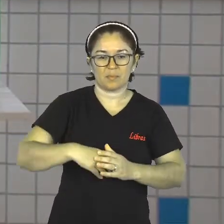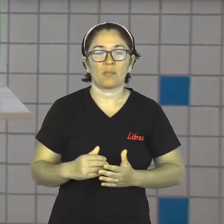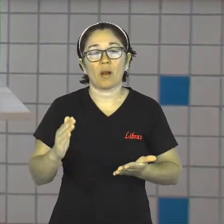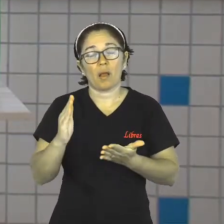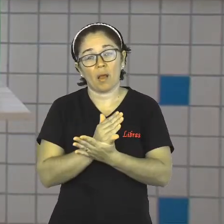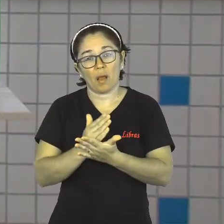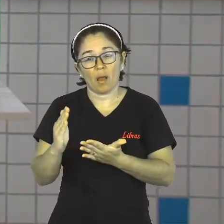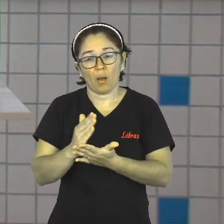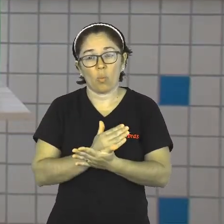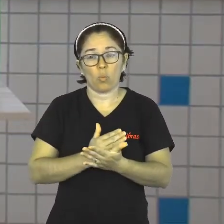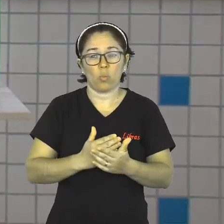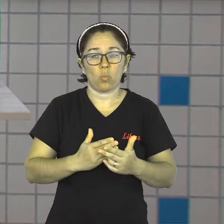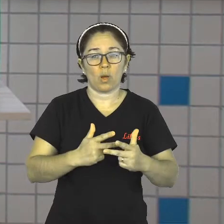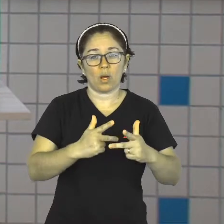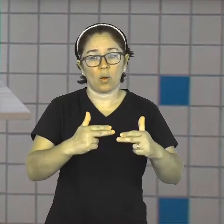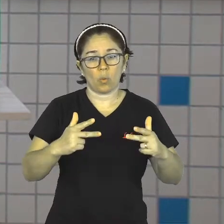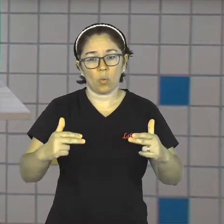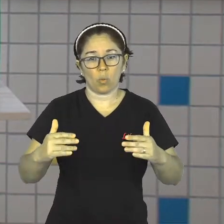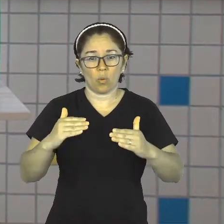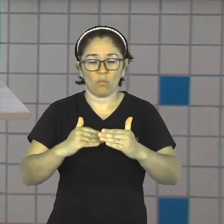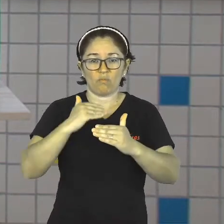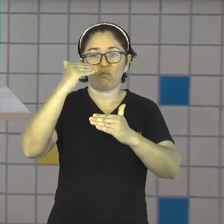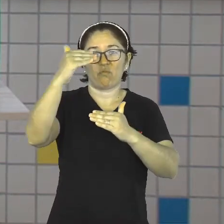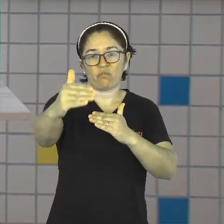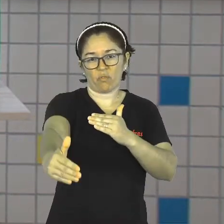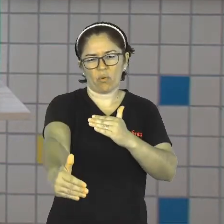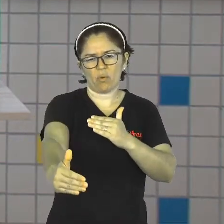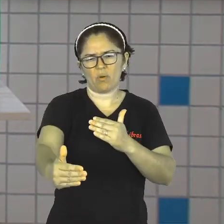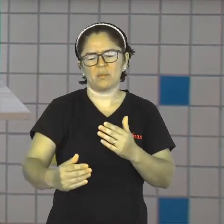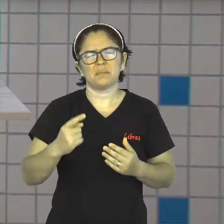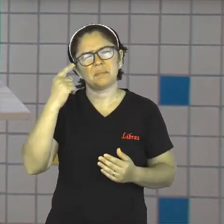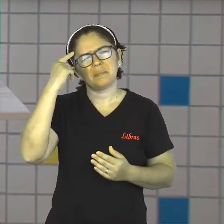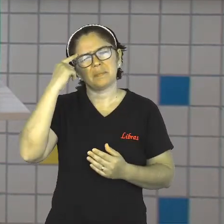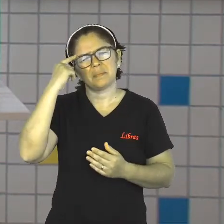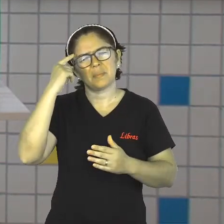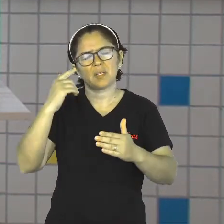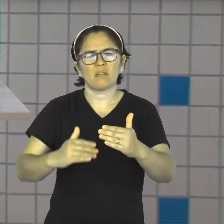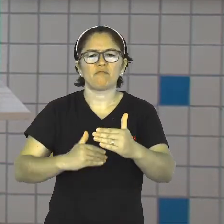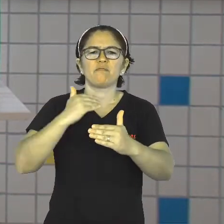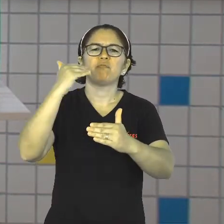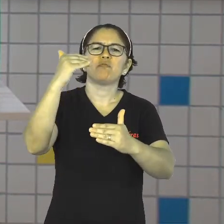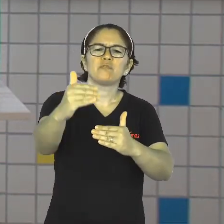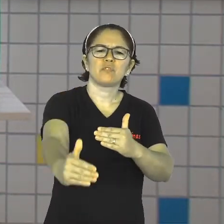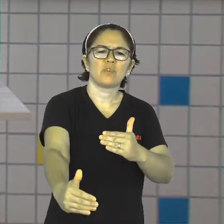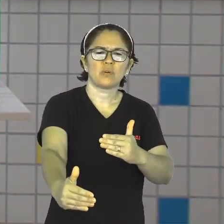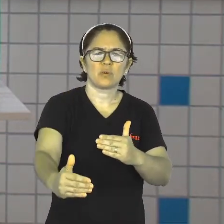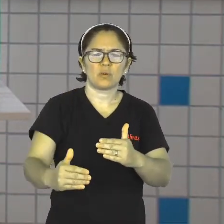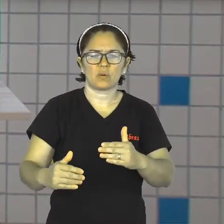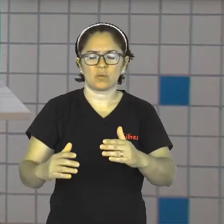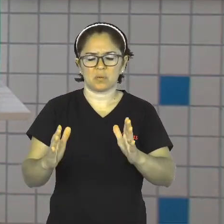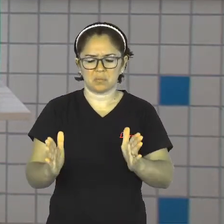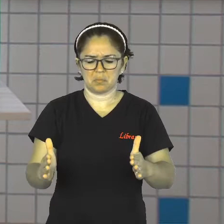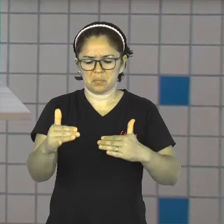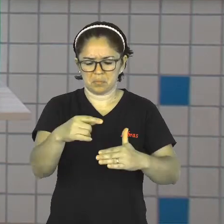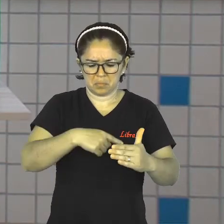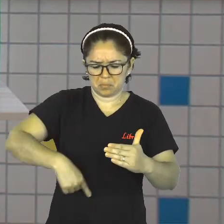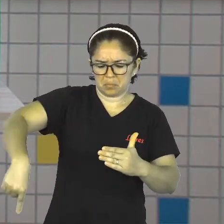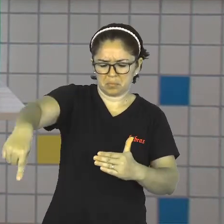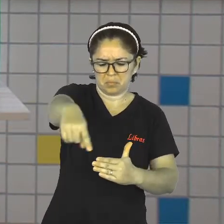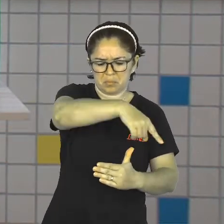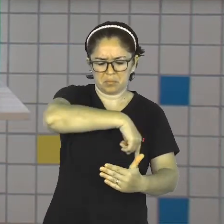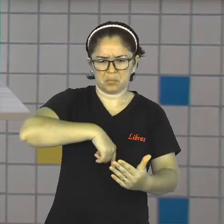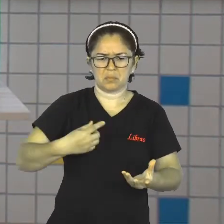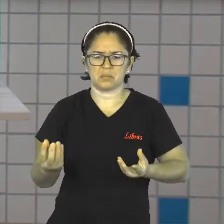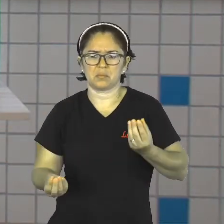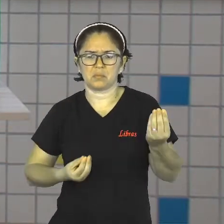coisas que estão fora. No caso aqui, o que nós temos fora da caixa, ao redor dela?